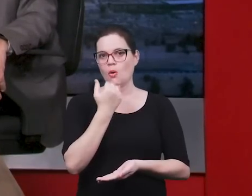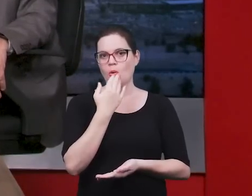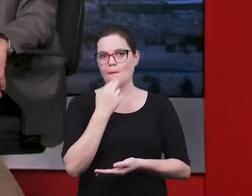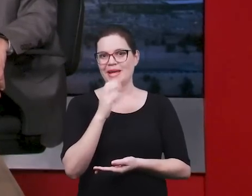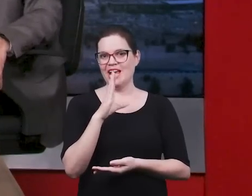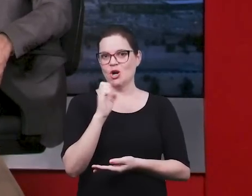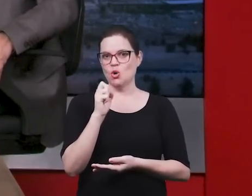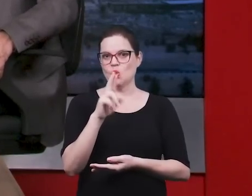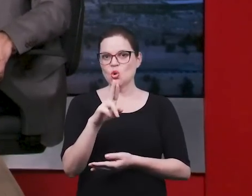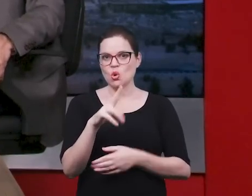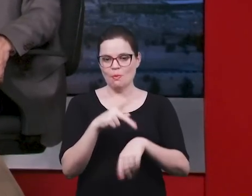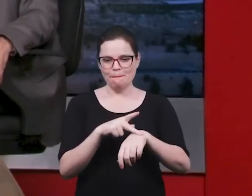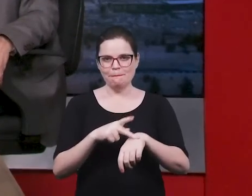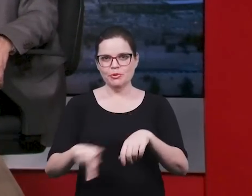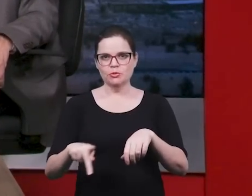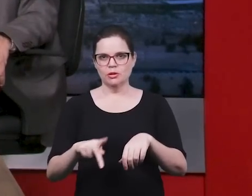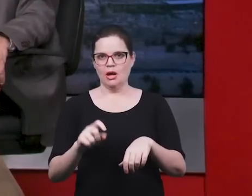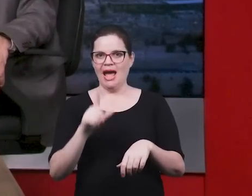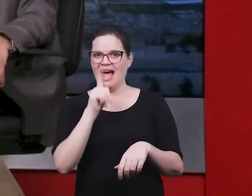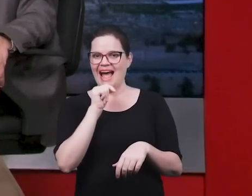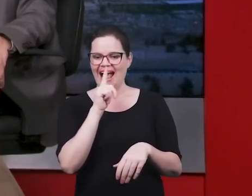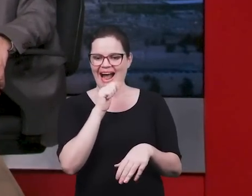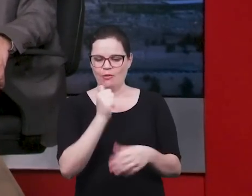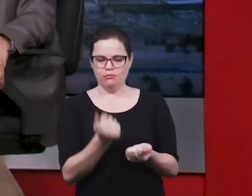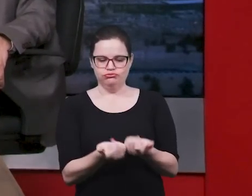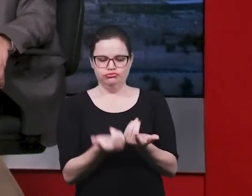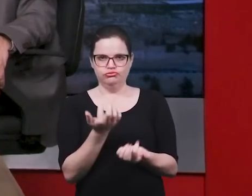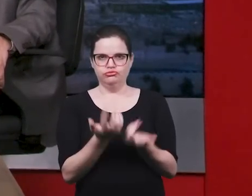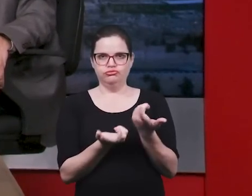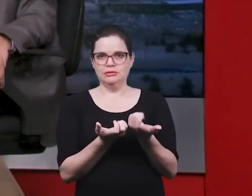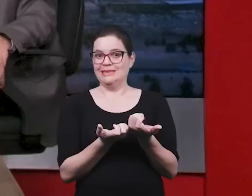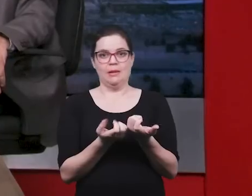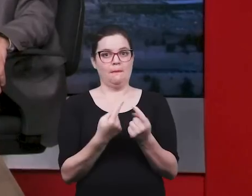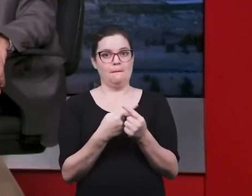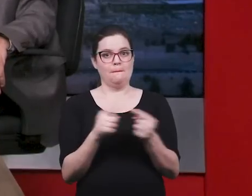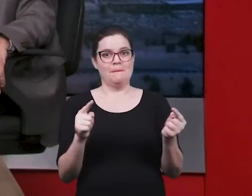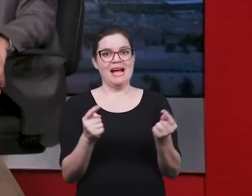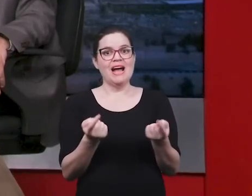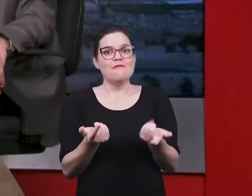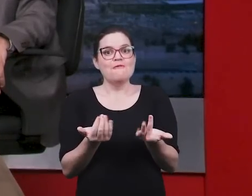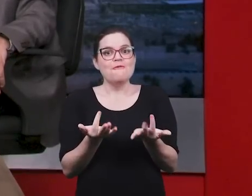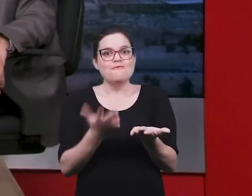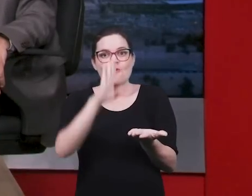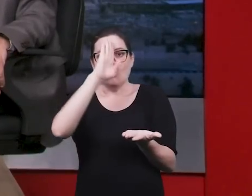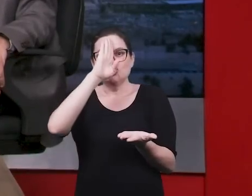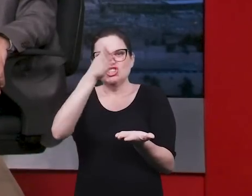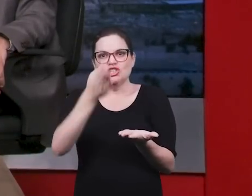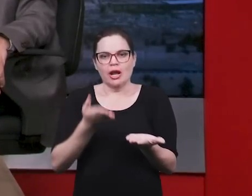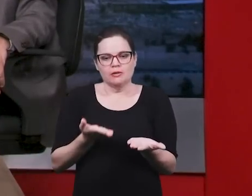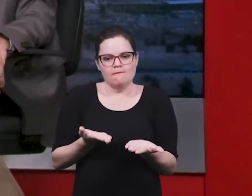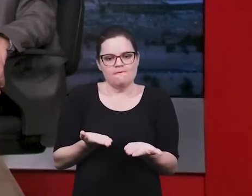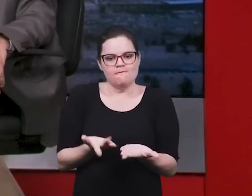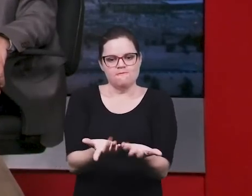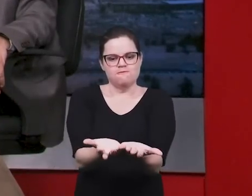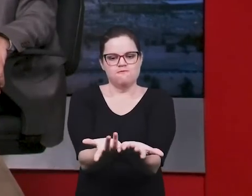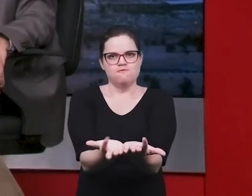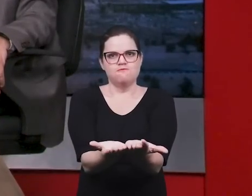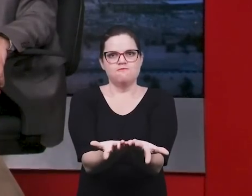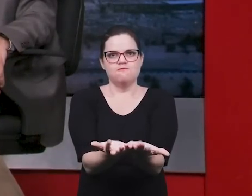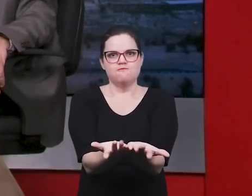cru, nem cozido em água, mas assado no fogo. Aqui também nós temos um